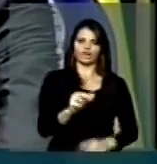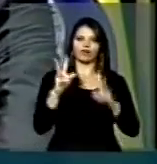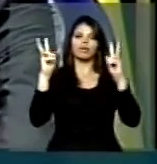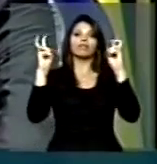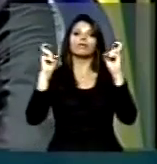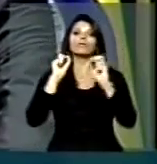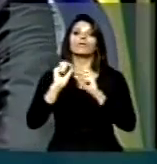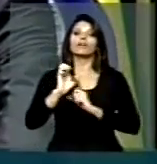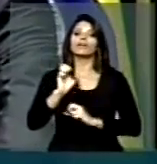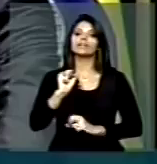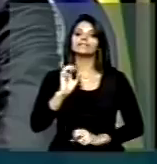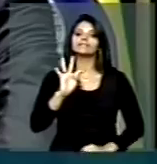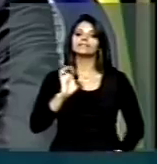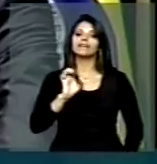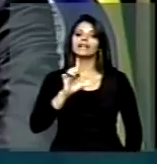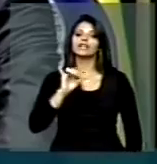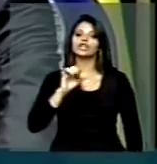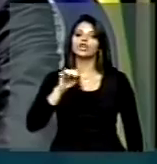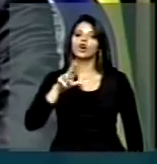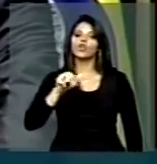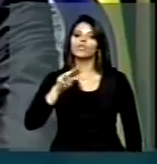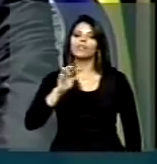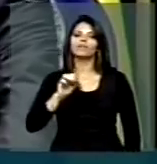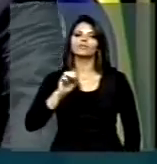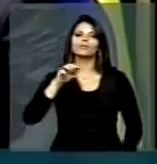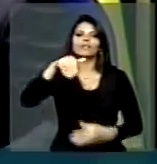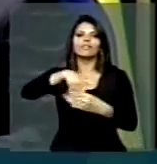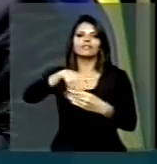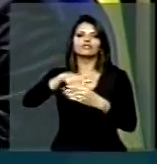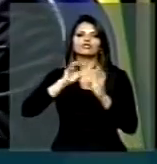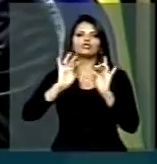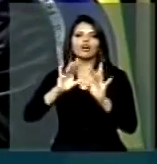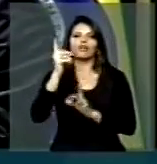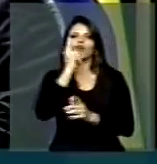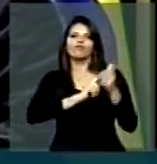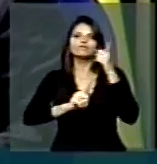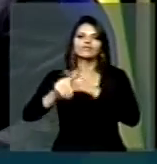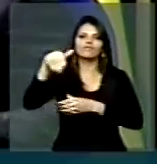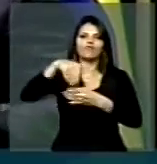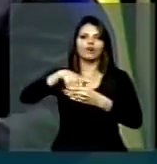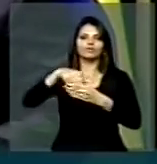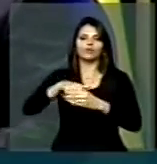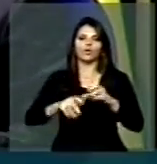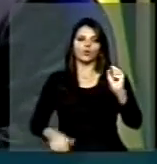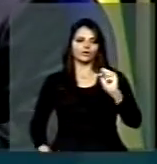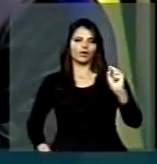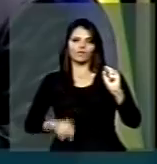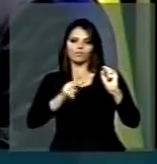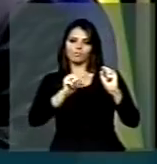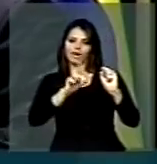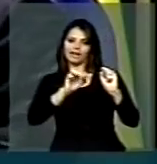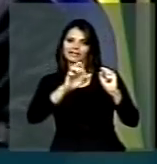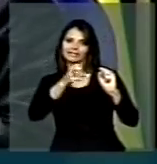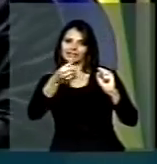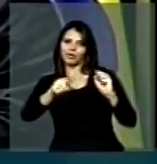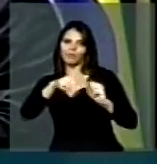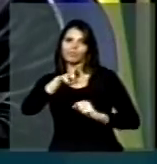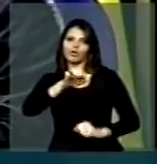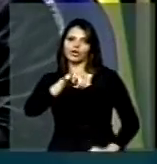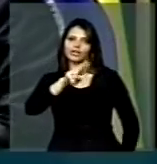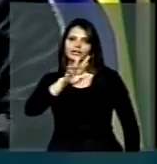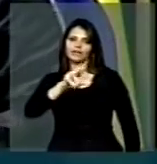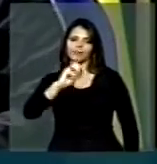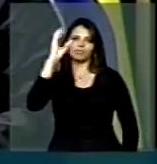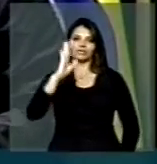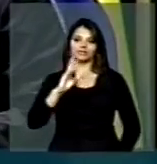aspas, estelionato eleitoral. Vejam os senhores. Era o 8º padrão monetário brasileiro em 50 anos, durante